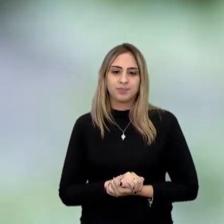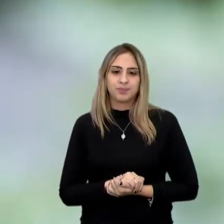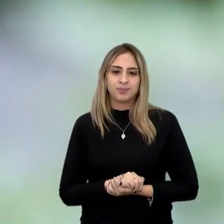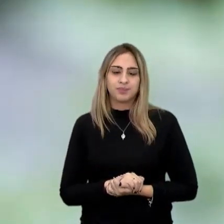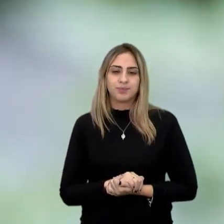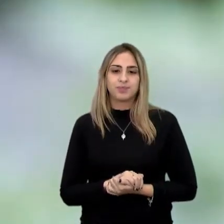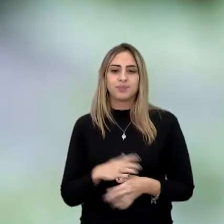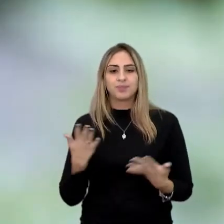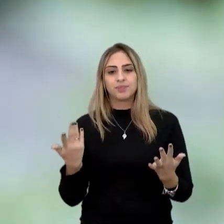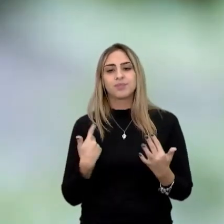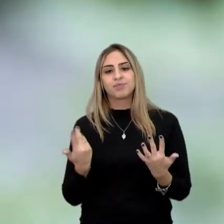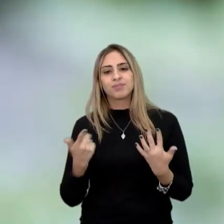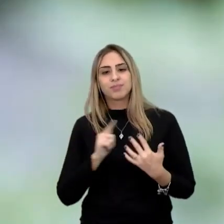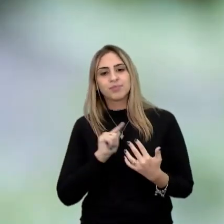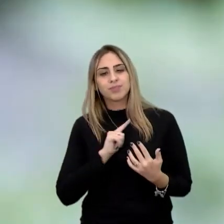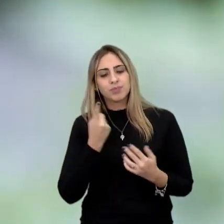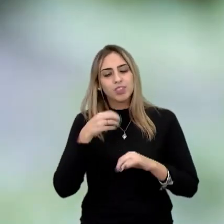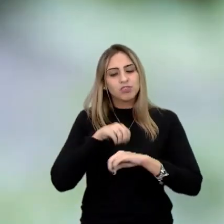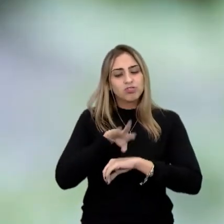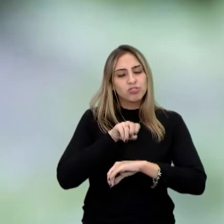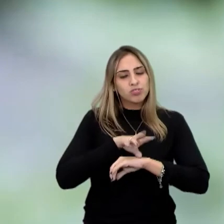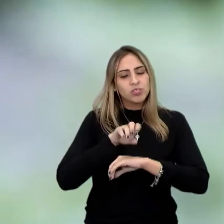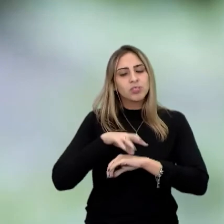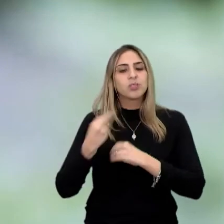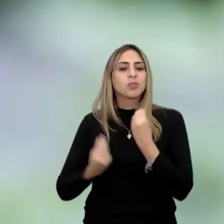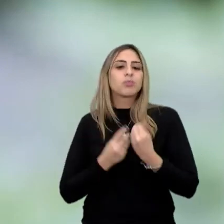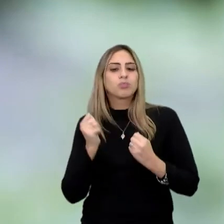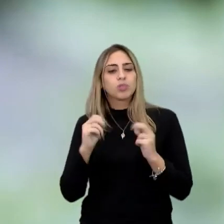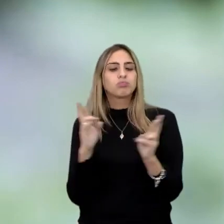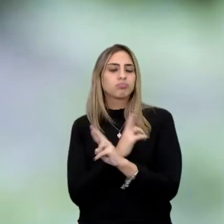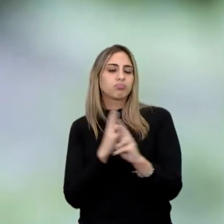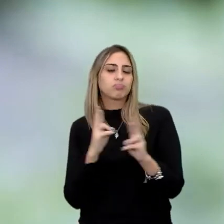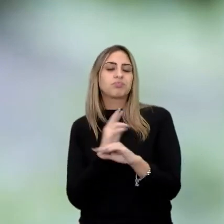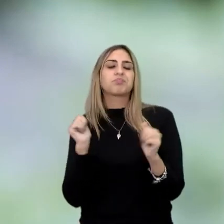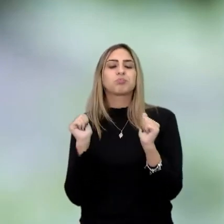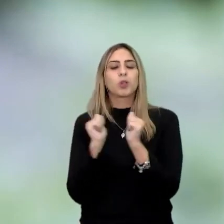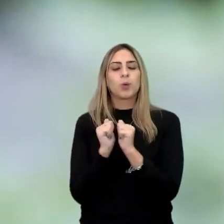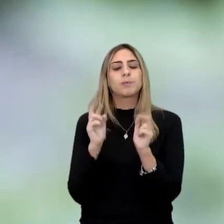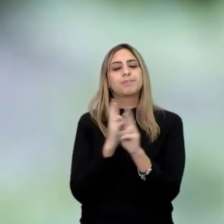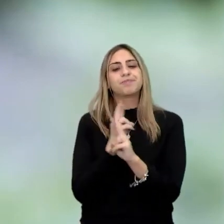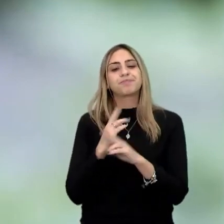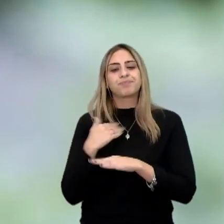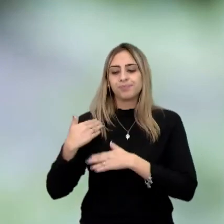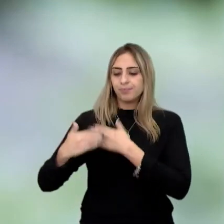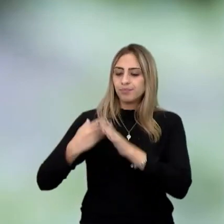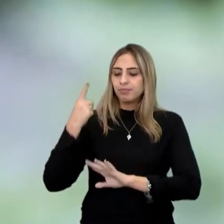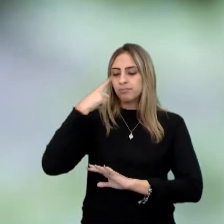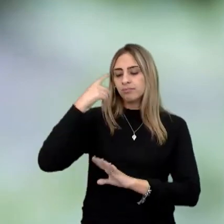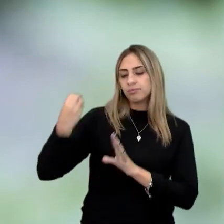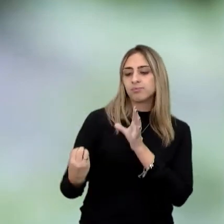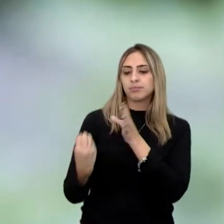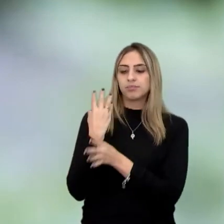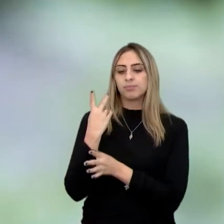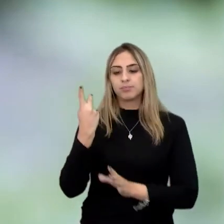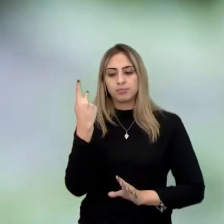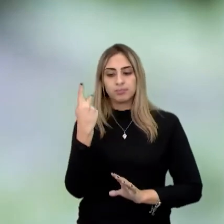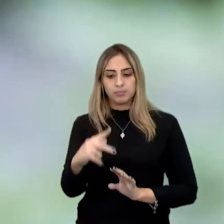Aí, então tivemos aí mais algumas dicas de como vocês podem se relacionar com relação ao processo criativo da